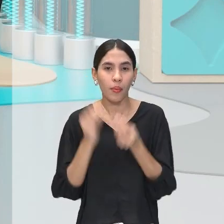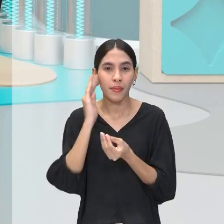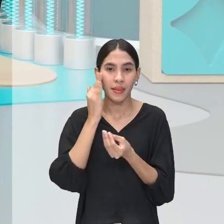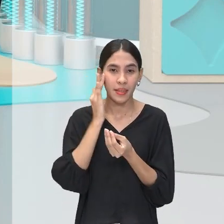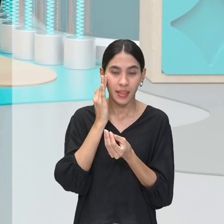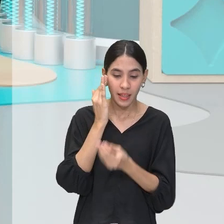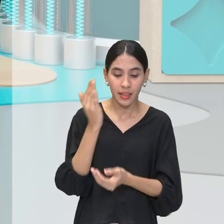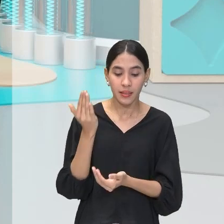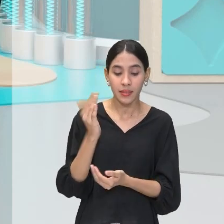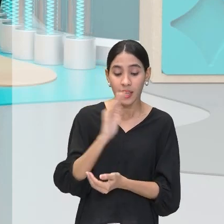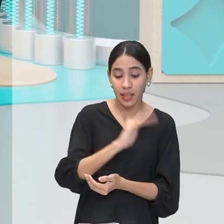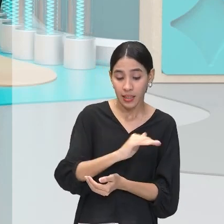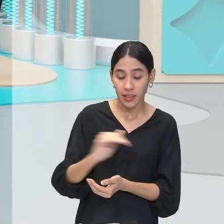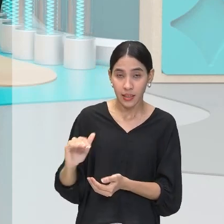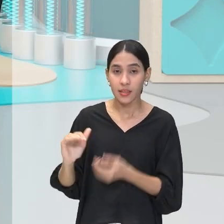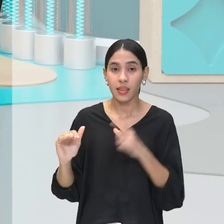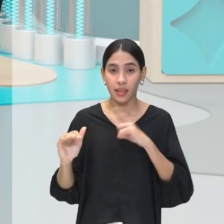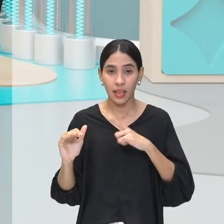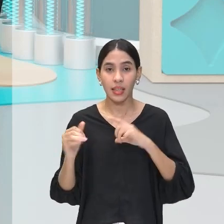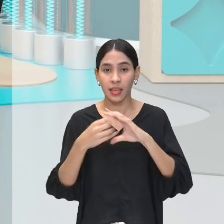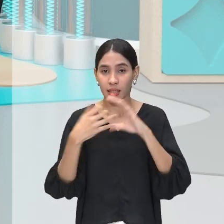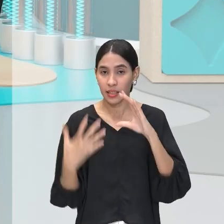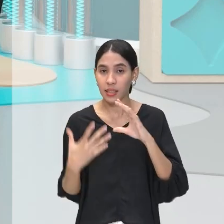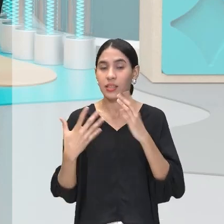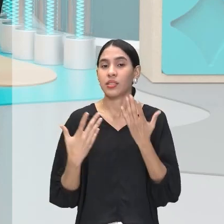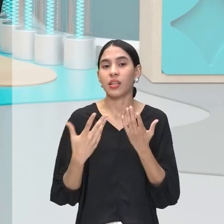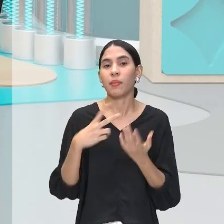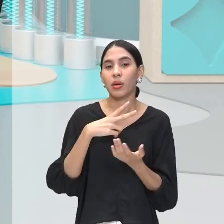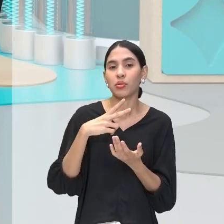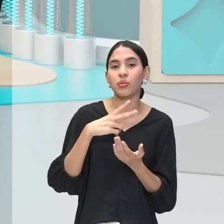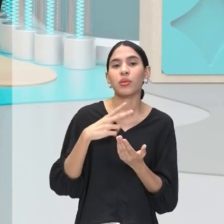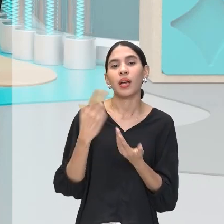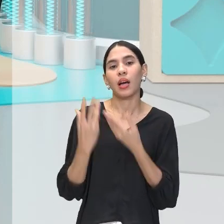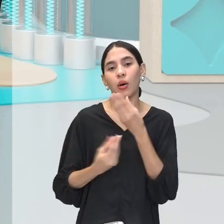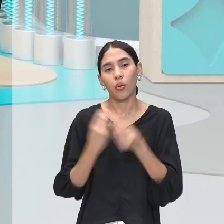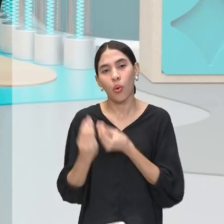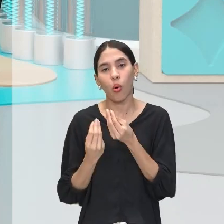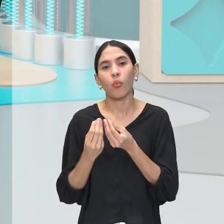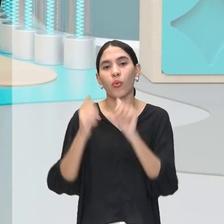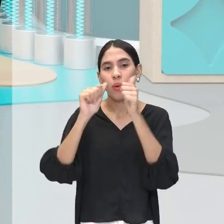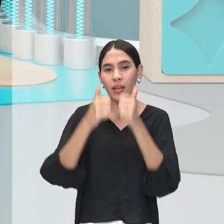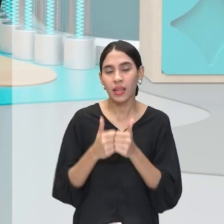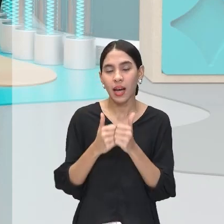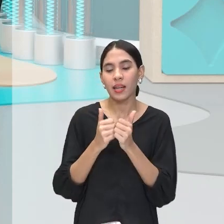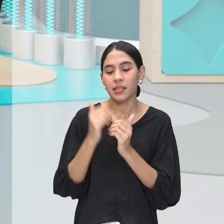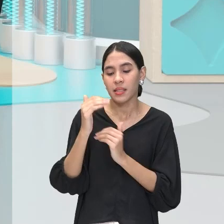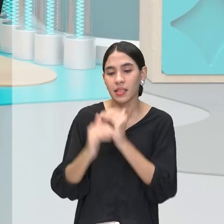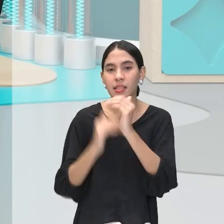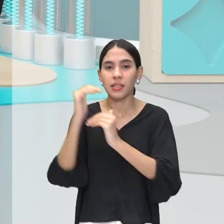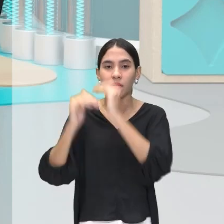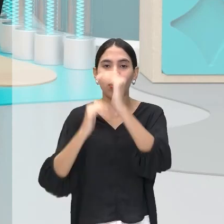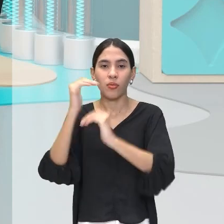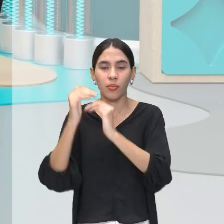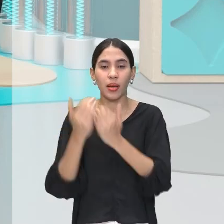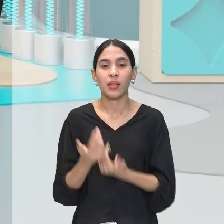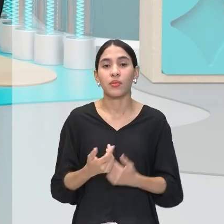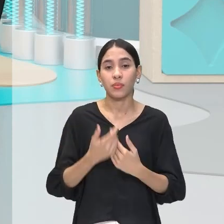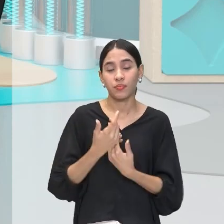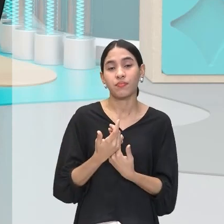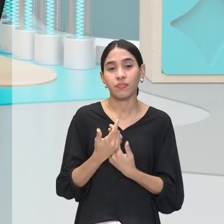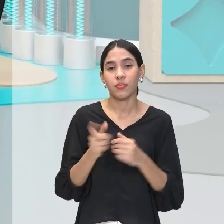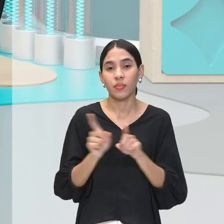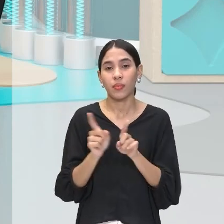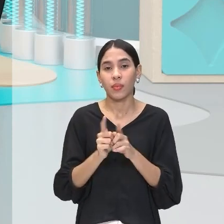essa criança tem as suas características próprias de desenvolvimento e de maturação, tanto física